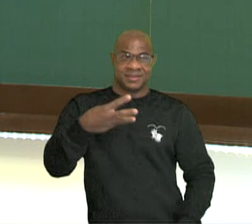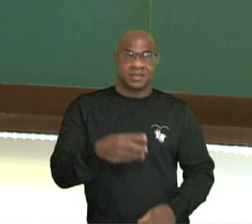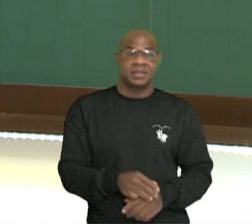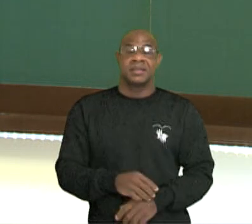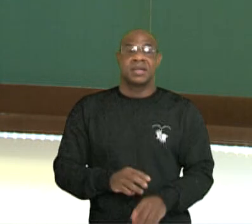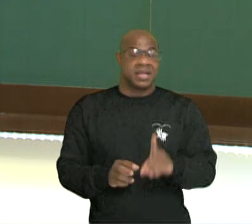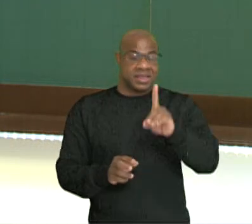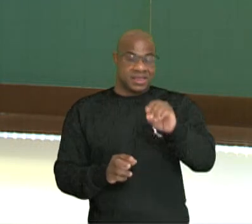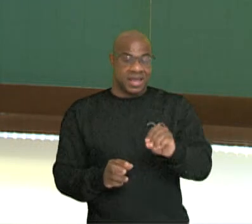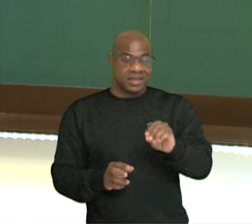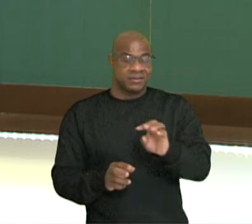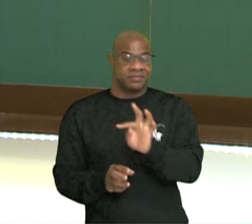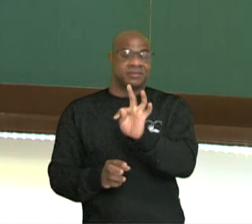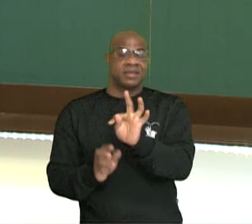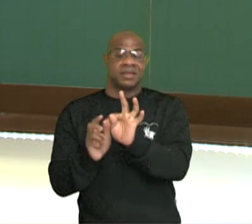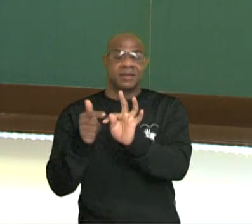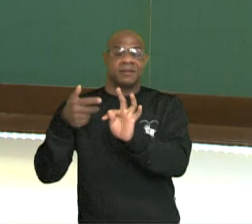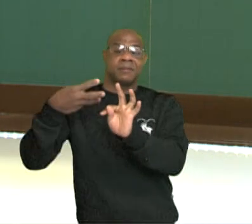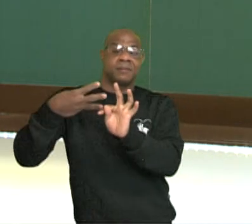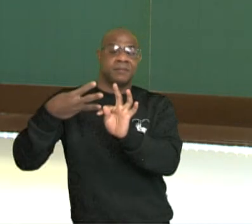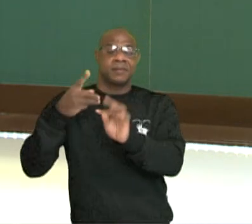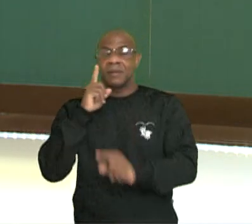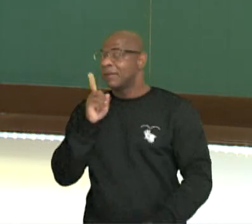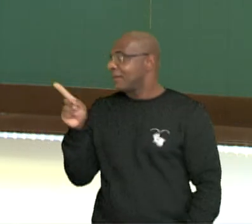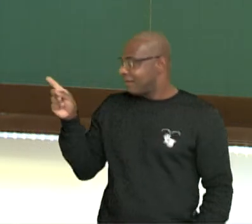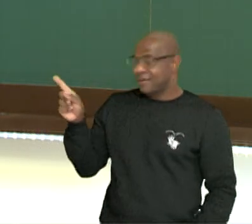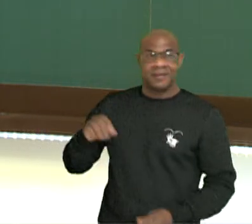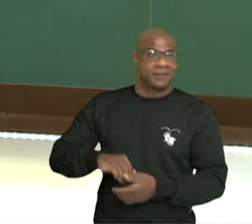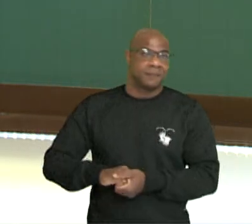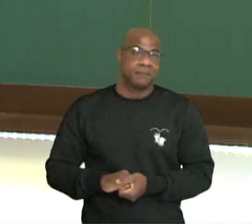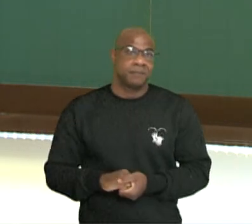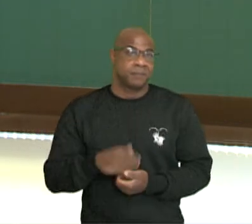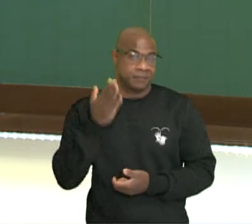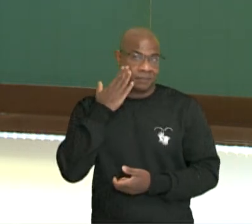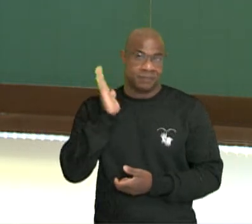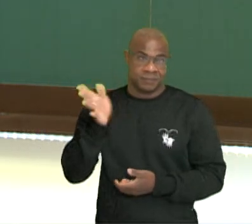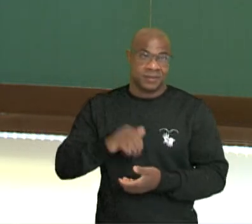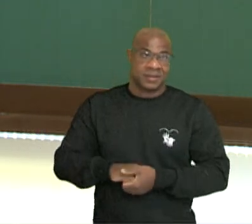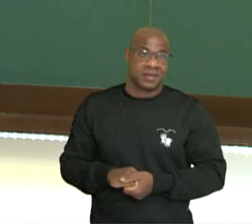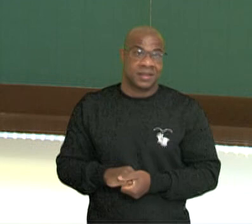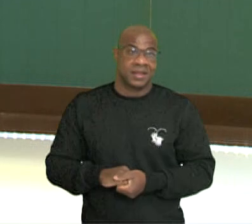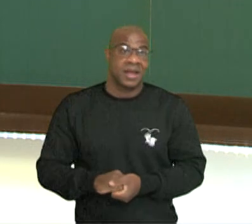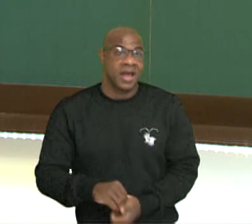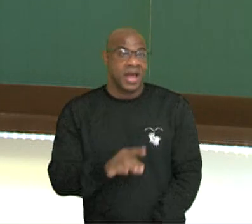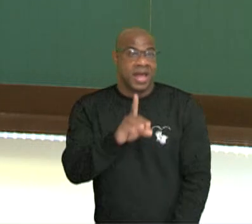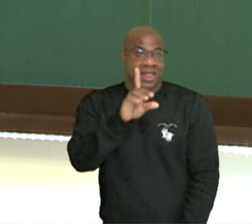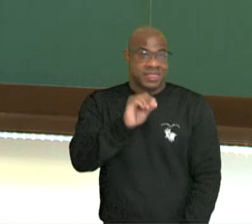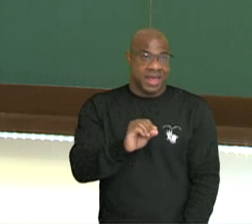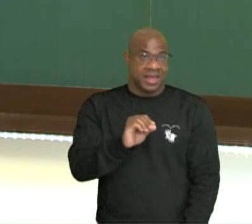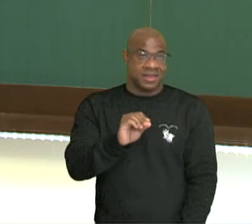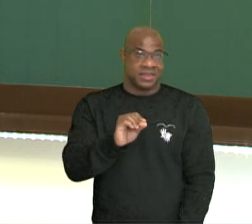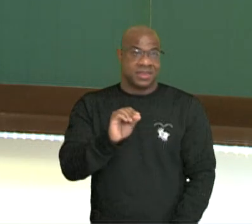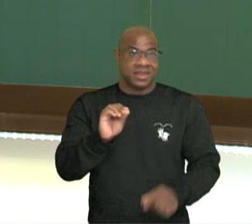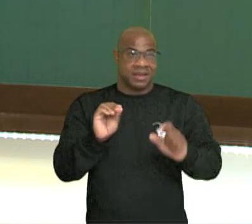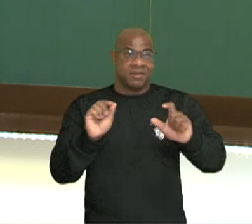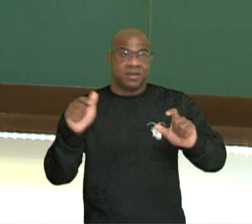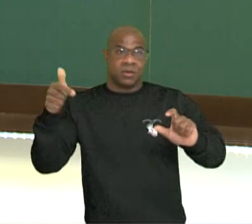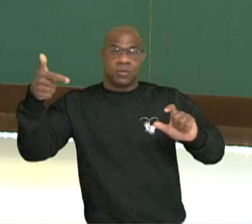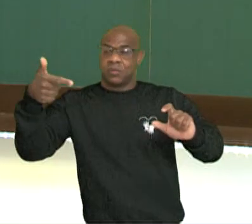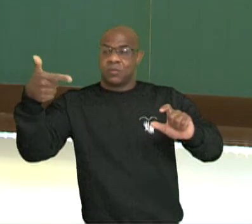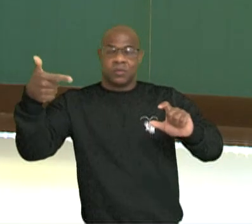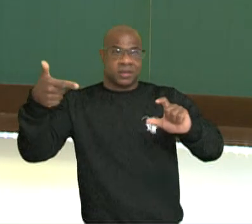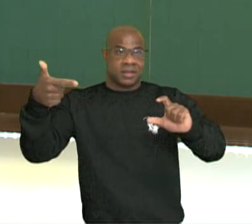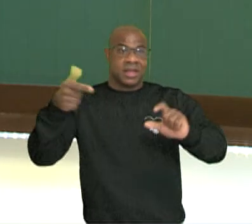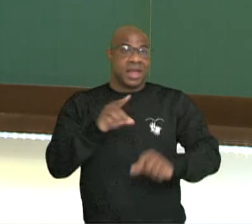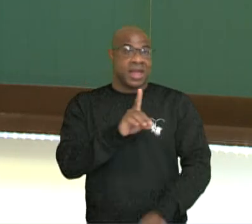e já sei fazer a potência quando a letra tem um expoente. 10 elevado ao quadrado, 100. E 3